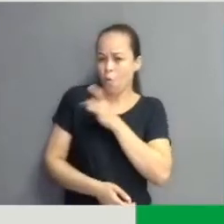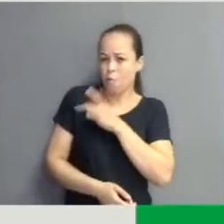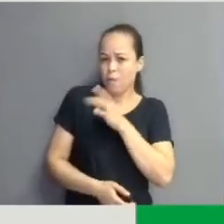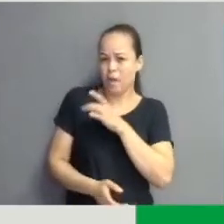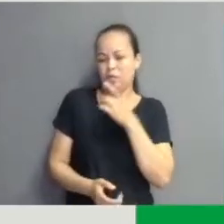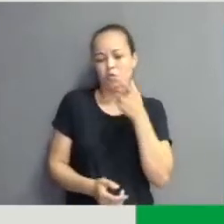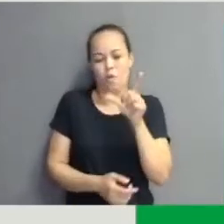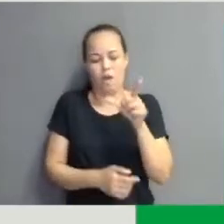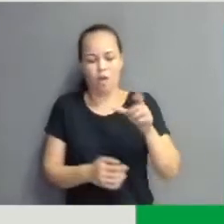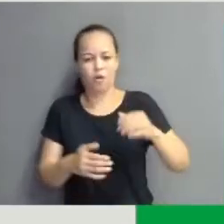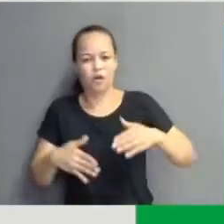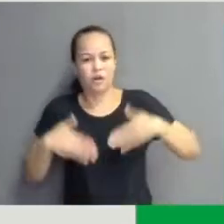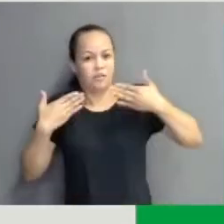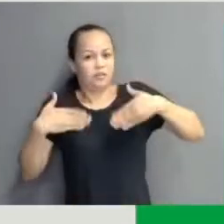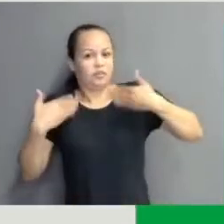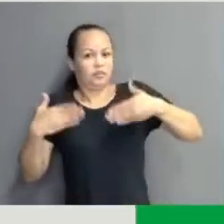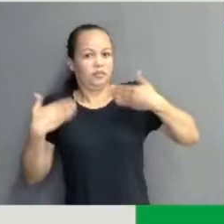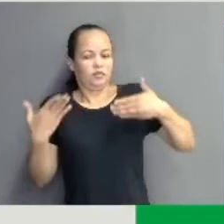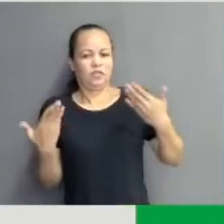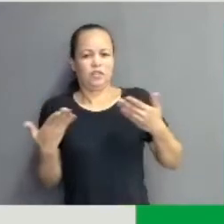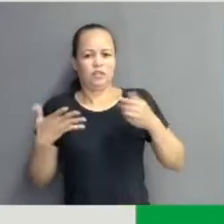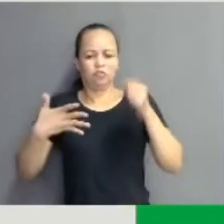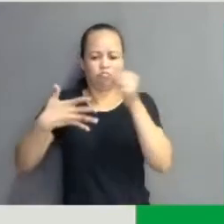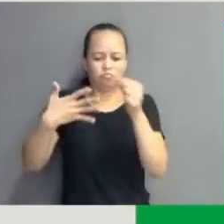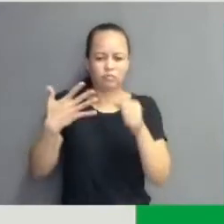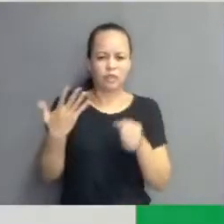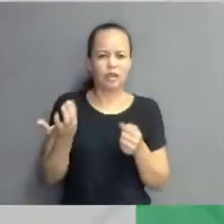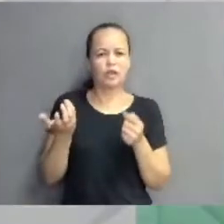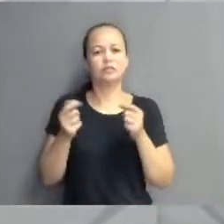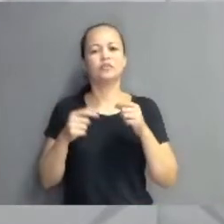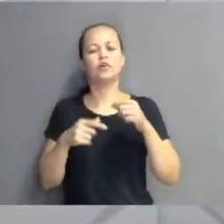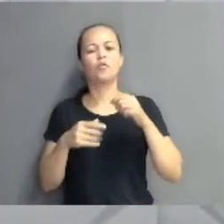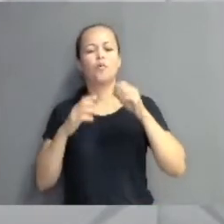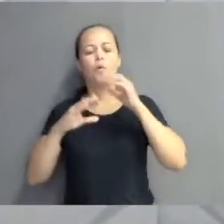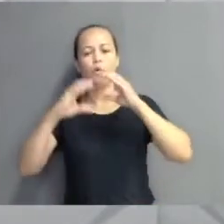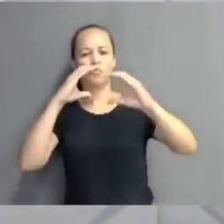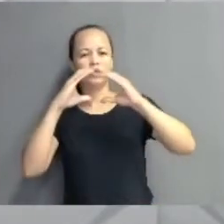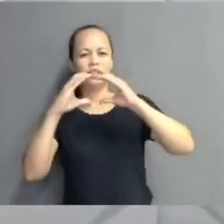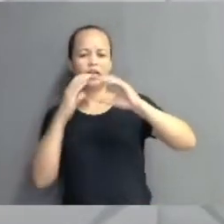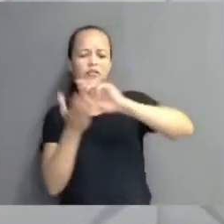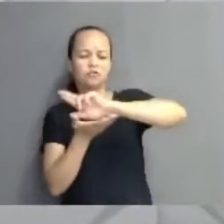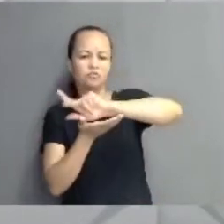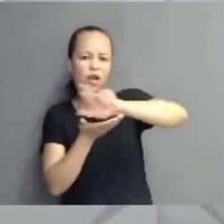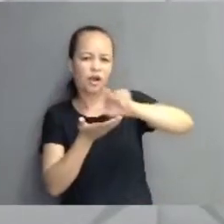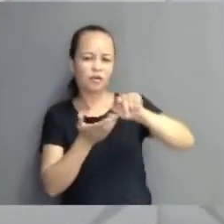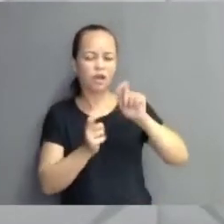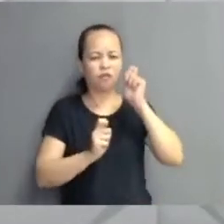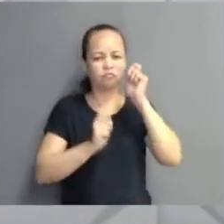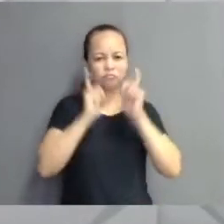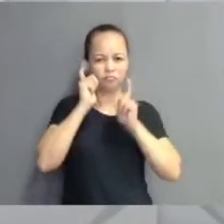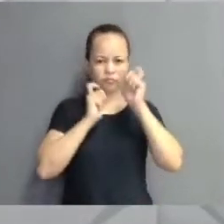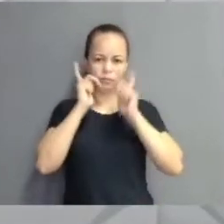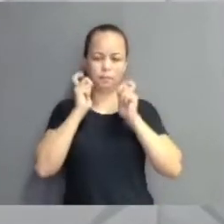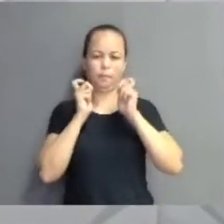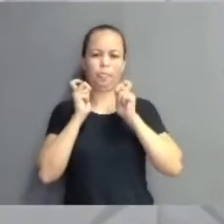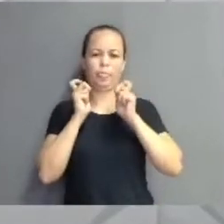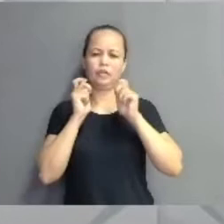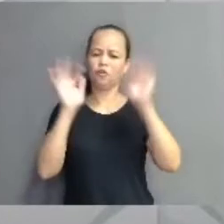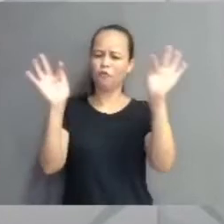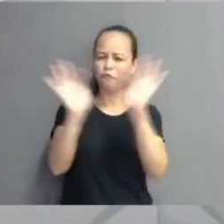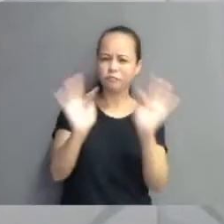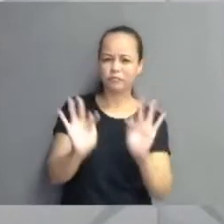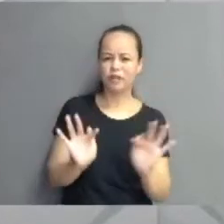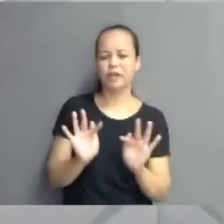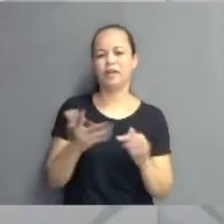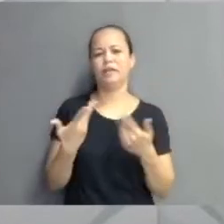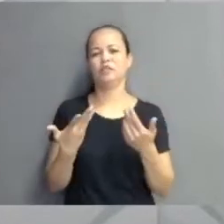então nós nos podemos nos comunicar através das nossas expressões se eu estou feliz mesmo que eu